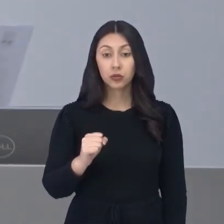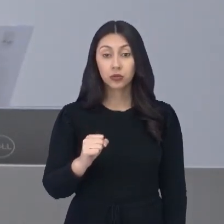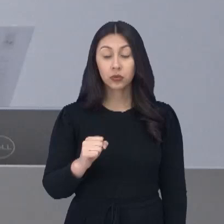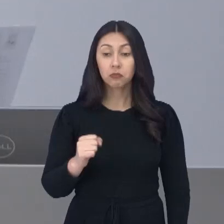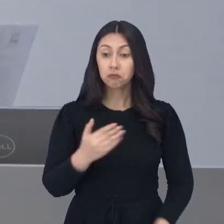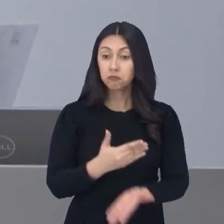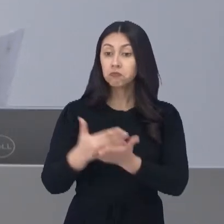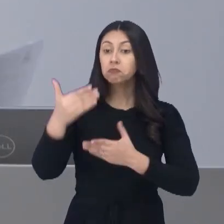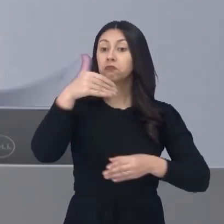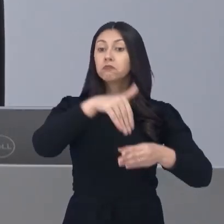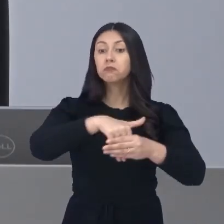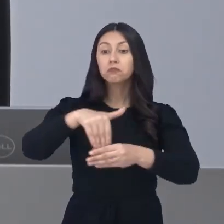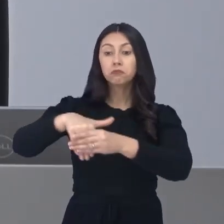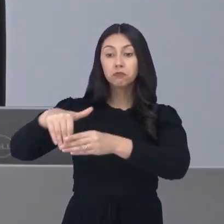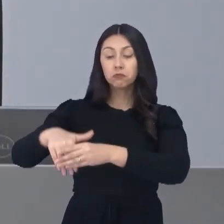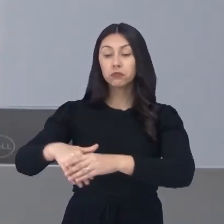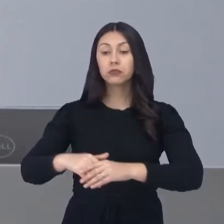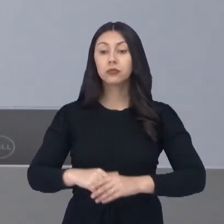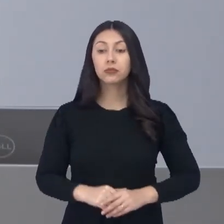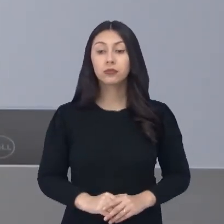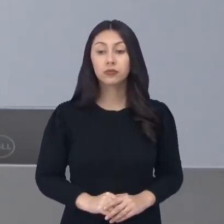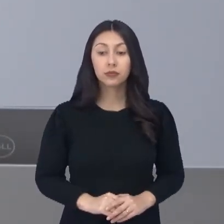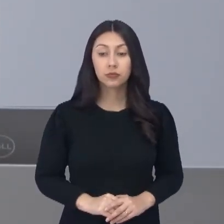Aberta a votação.